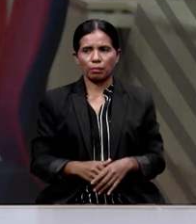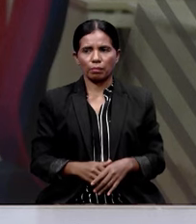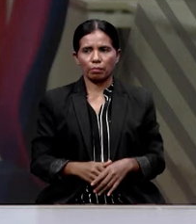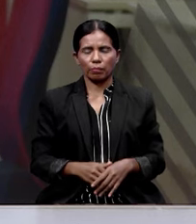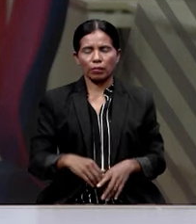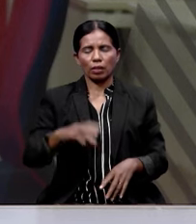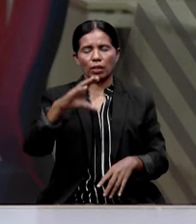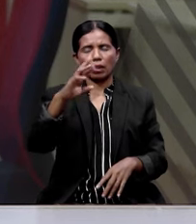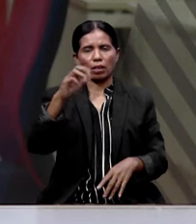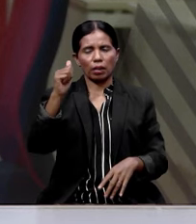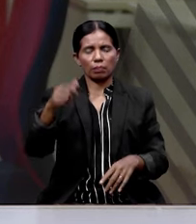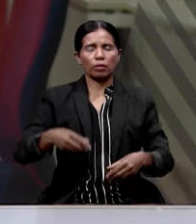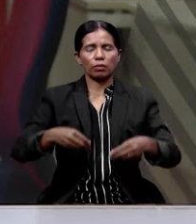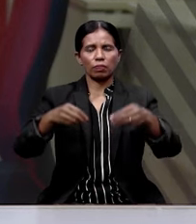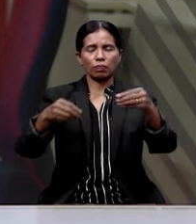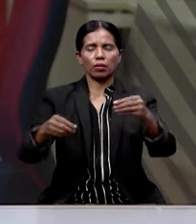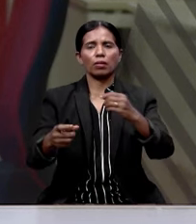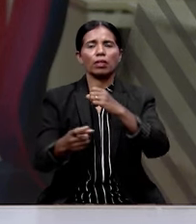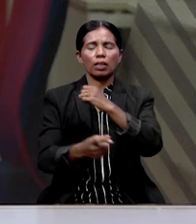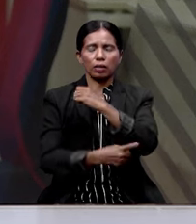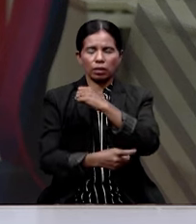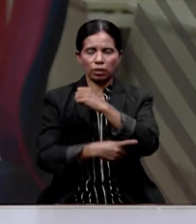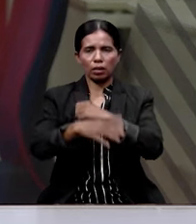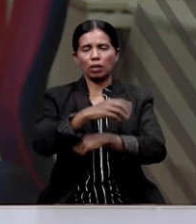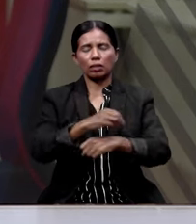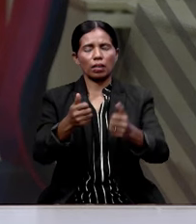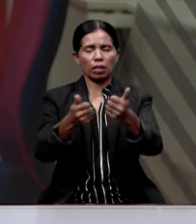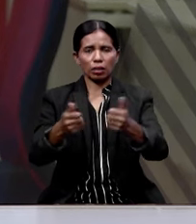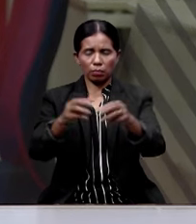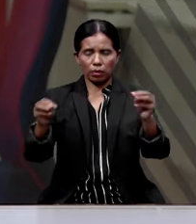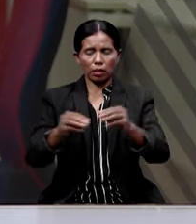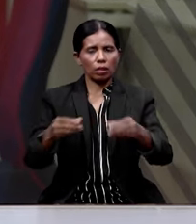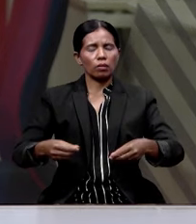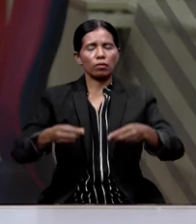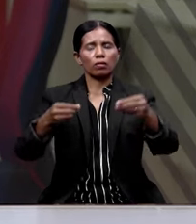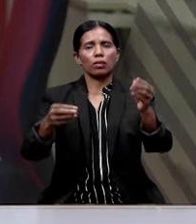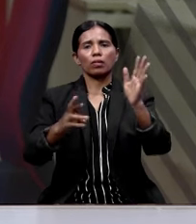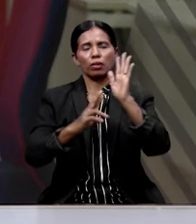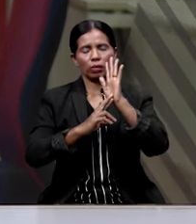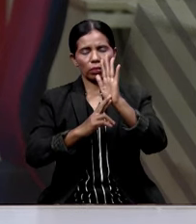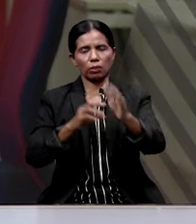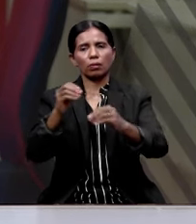Kram se fosansan iniciativa ba arte marcial sire nebela entrega relatório com a ba fundo subvenção.